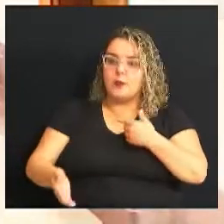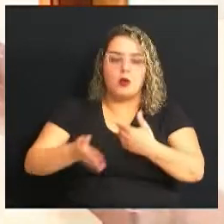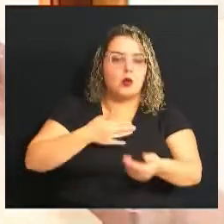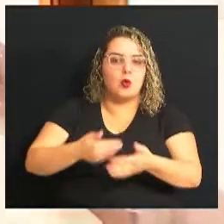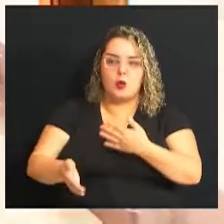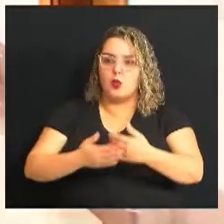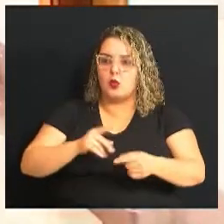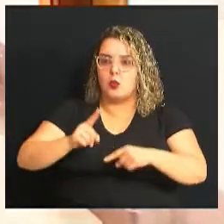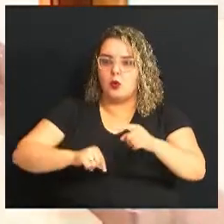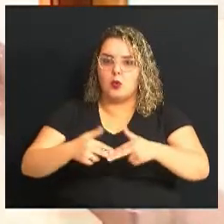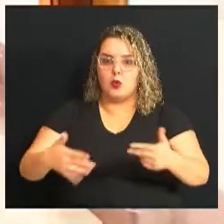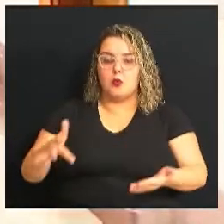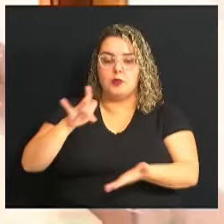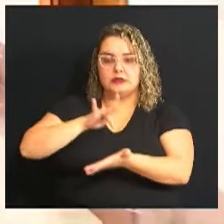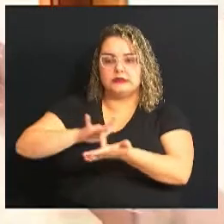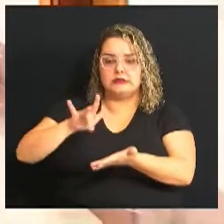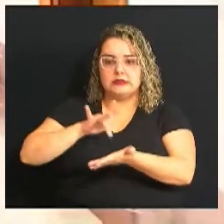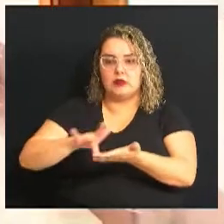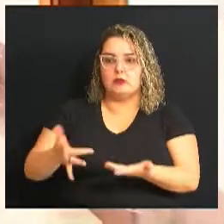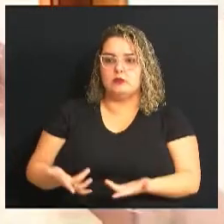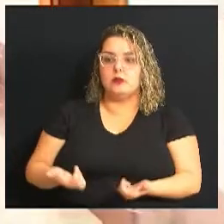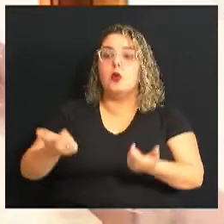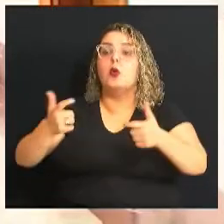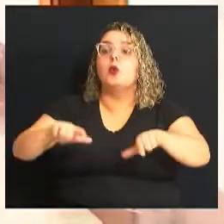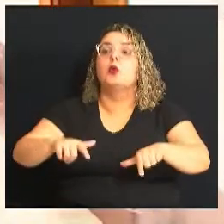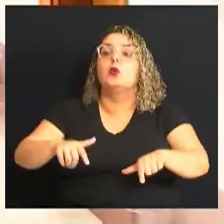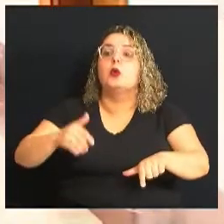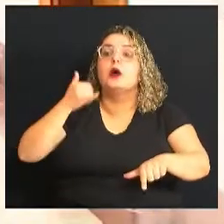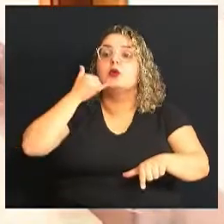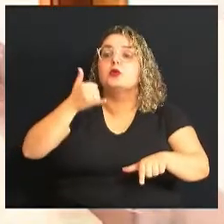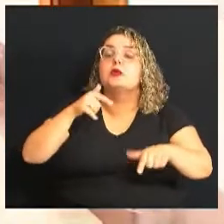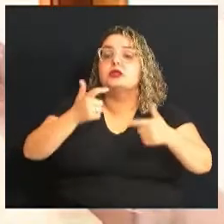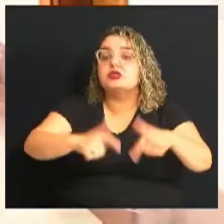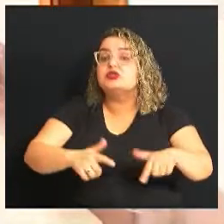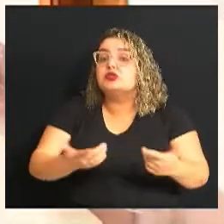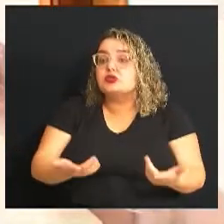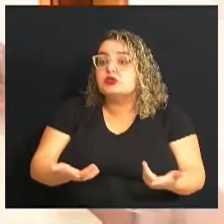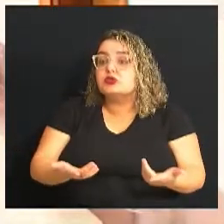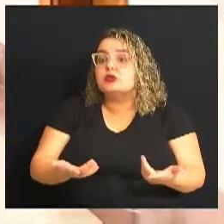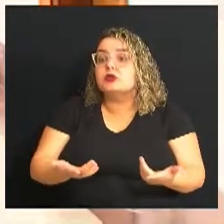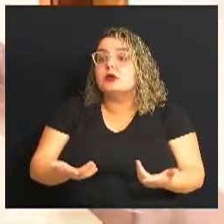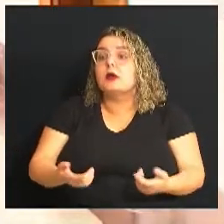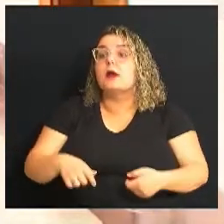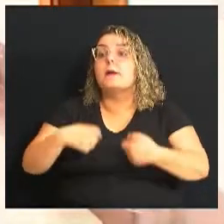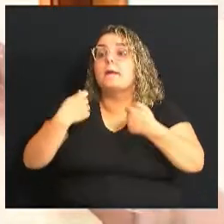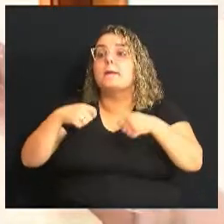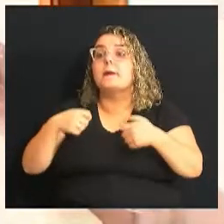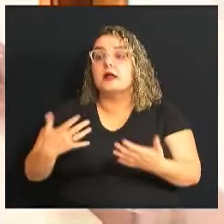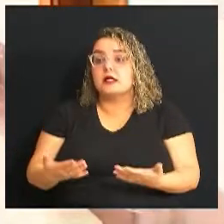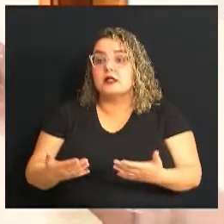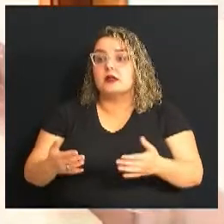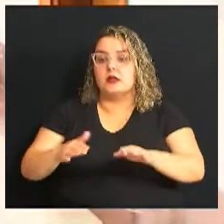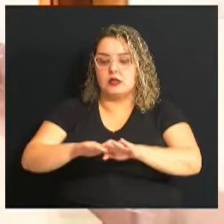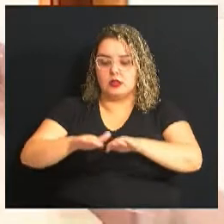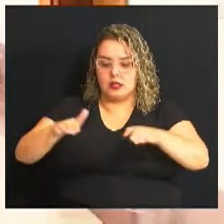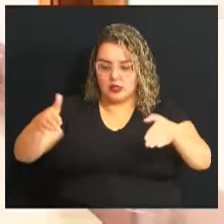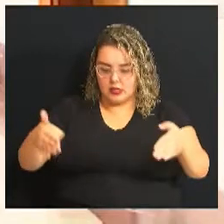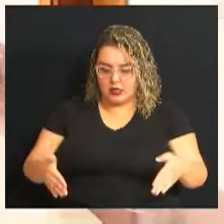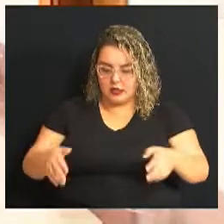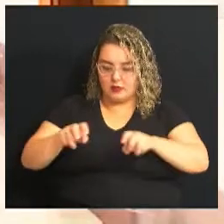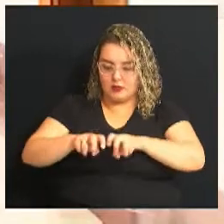como tablets. Aonde é que esses celulares ficam, Egli? Esses celulares, eles devem ficar na mesa do mesário,